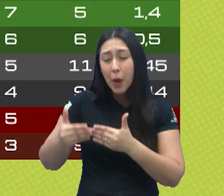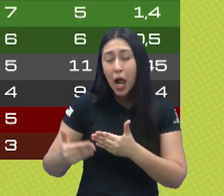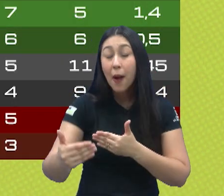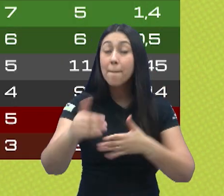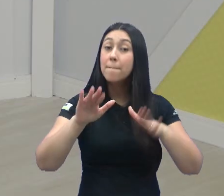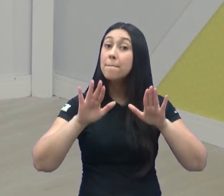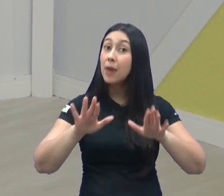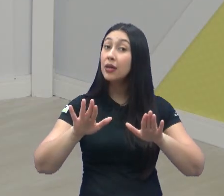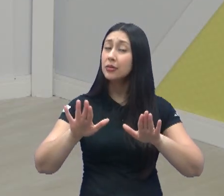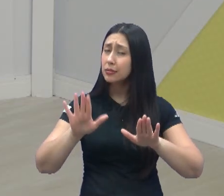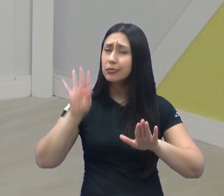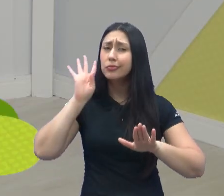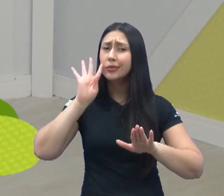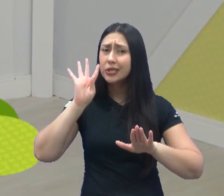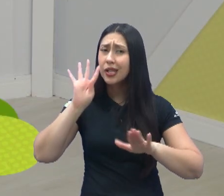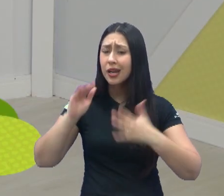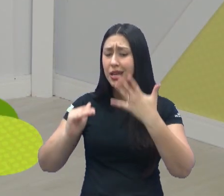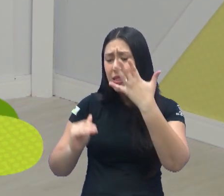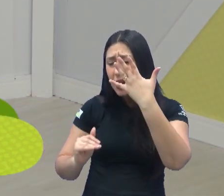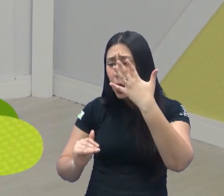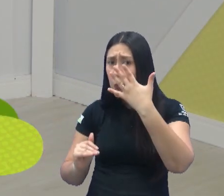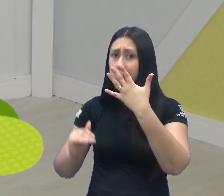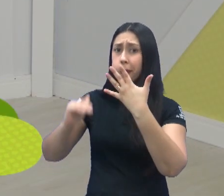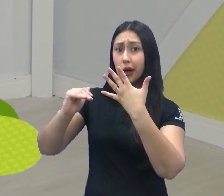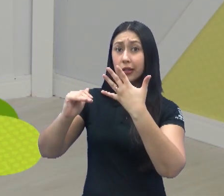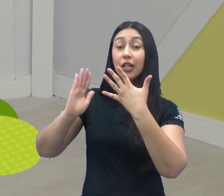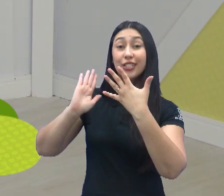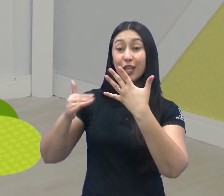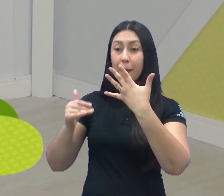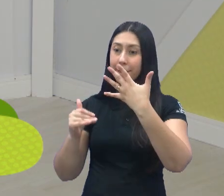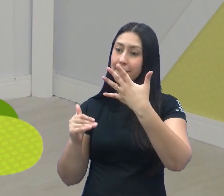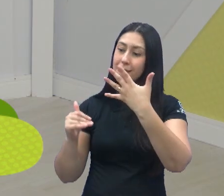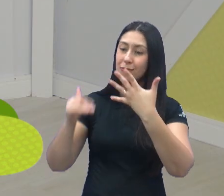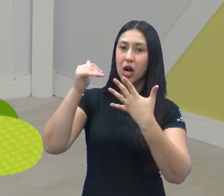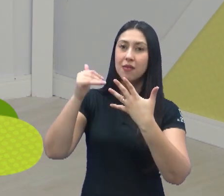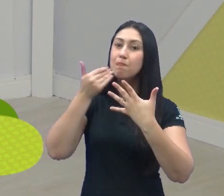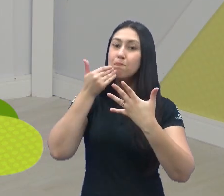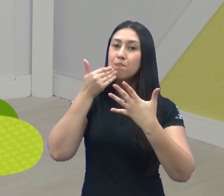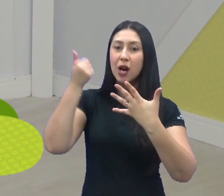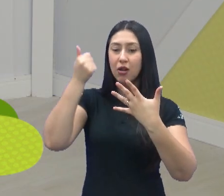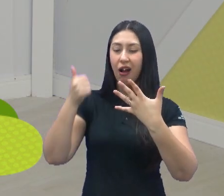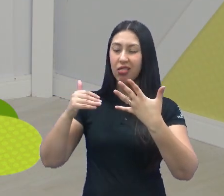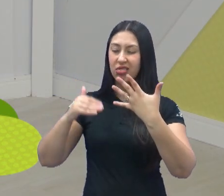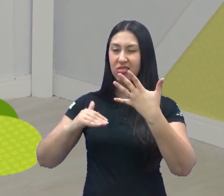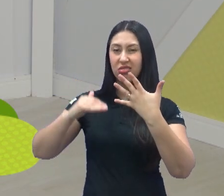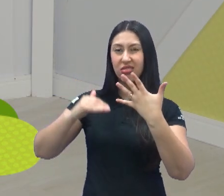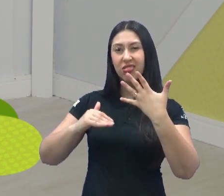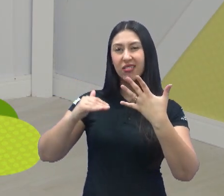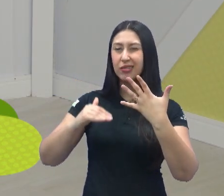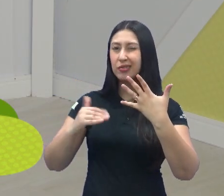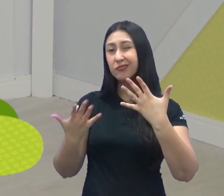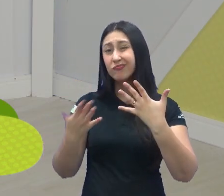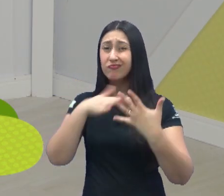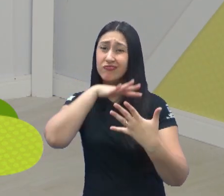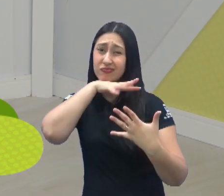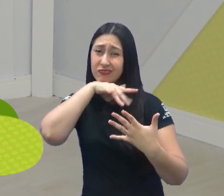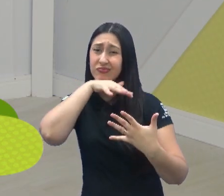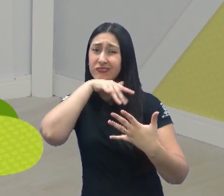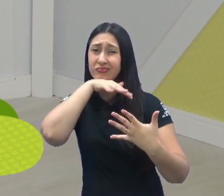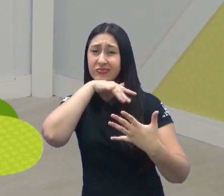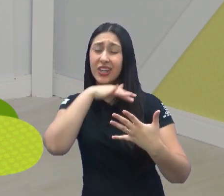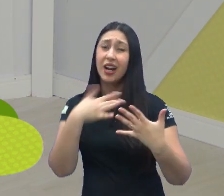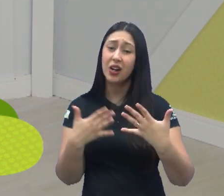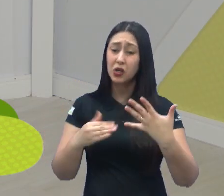moralmente é bacana. Saiu da zona de rebaixamento, já está ali na parte intermediária, que não fede nem cheira, né, que é do 9º até